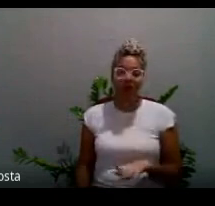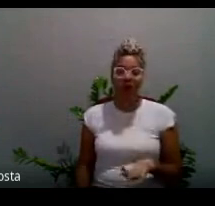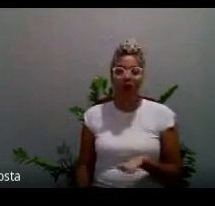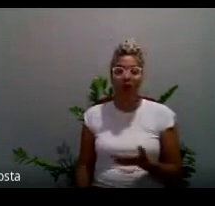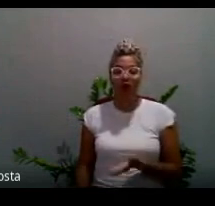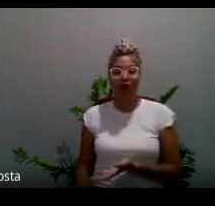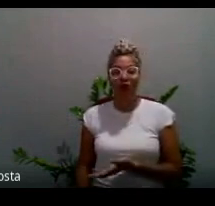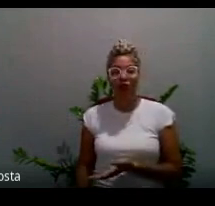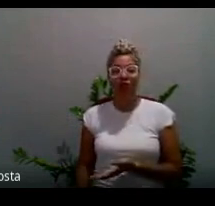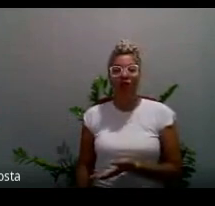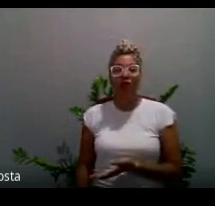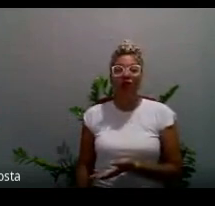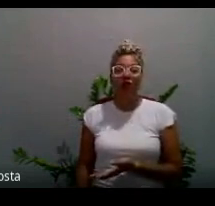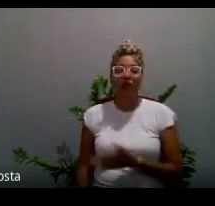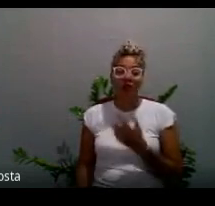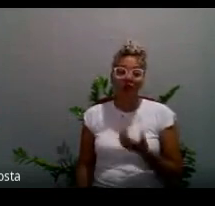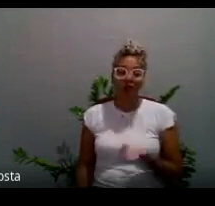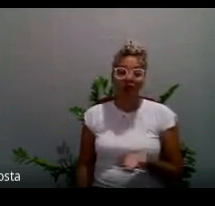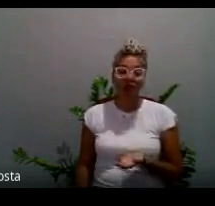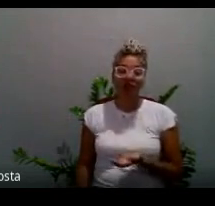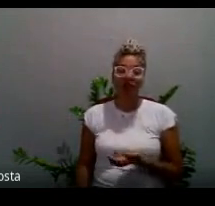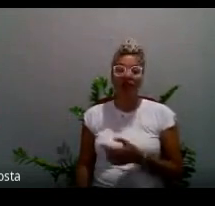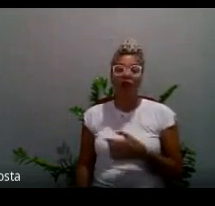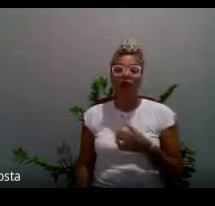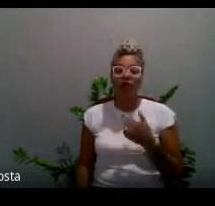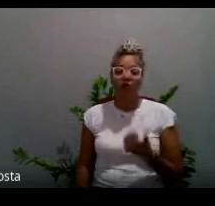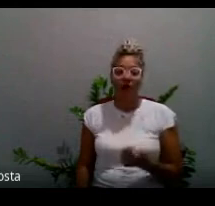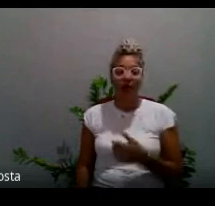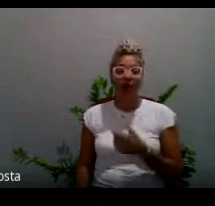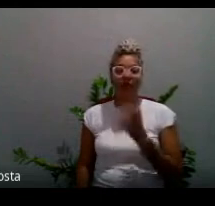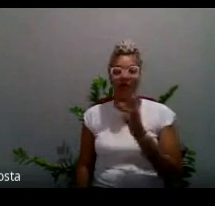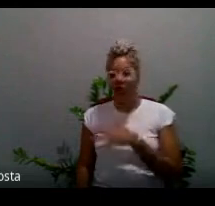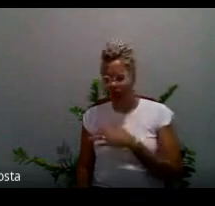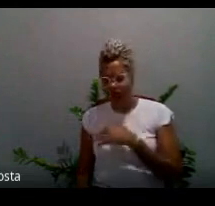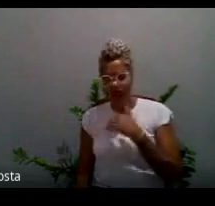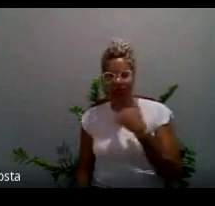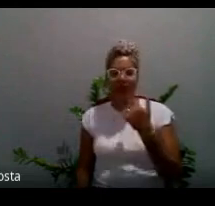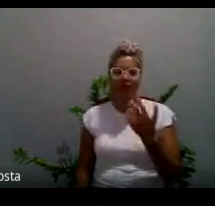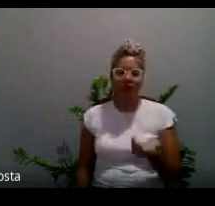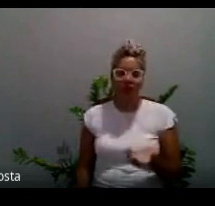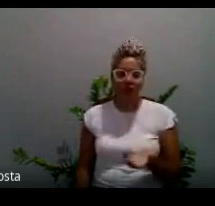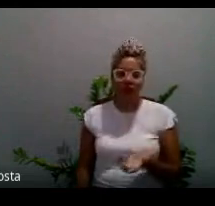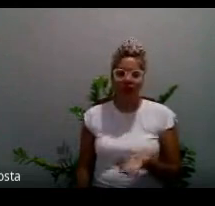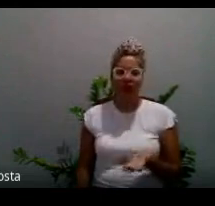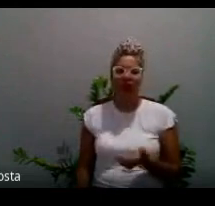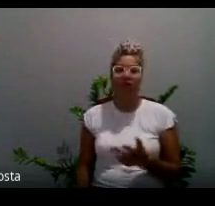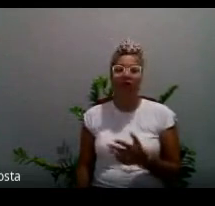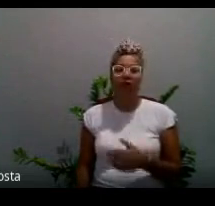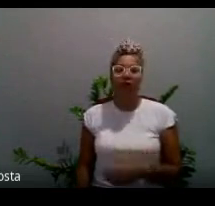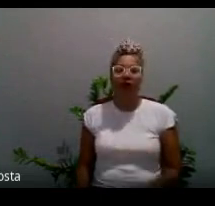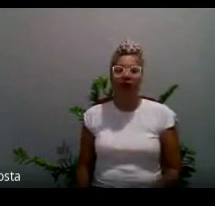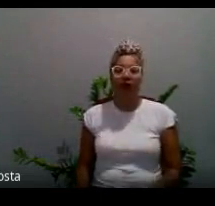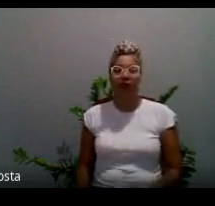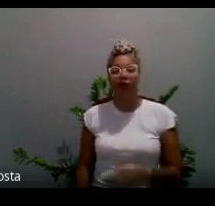de junho, a Independência da Bahia, o Dia dos Pais, Dia das Mães, né, o Dia do Estudante,